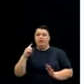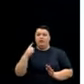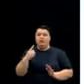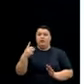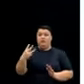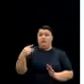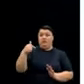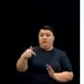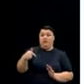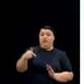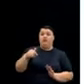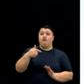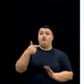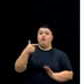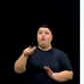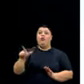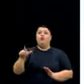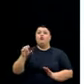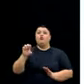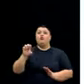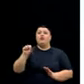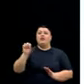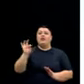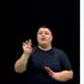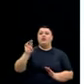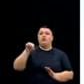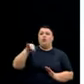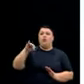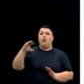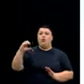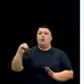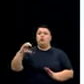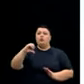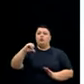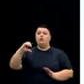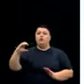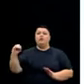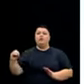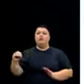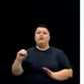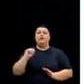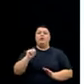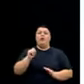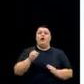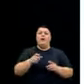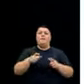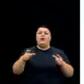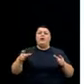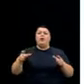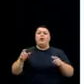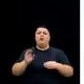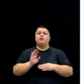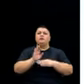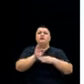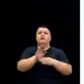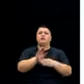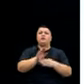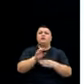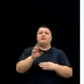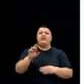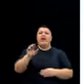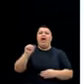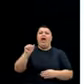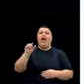A maior contribuição de radionuclídeos antropogênicos é ali onde o ser humano está no meio, onde